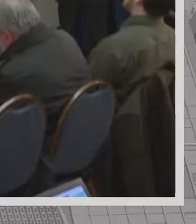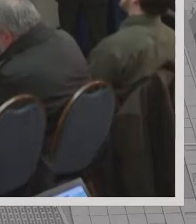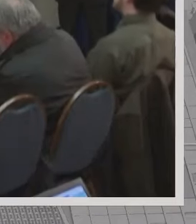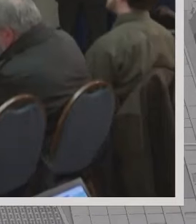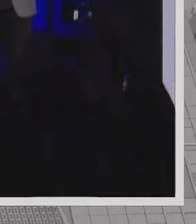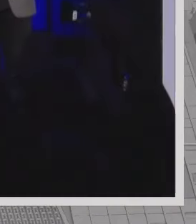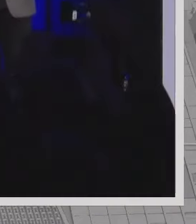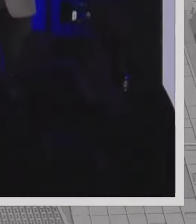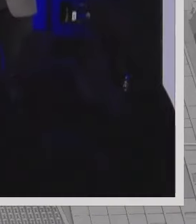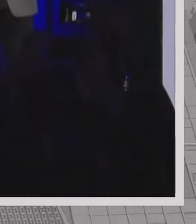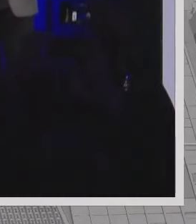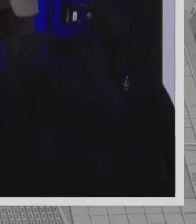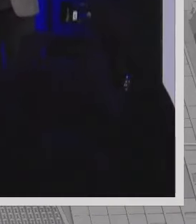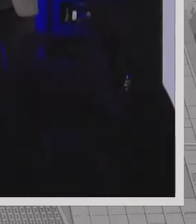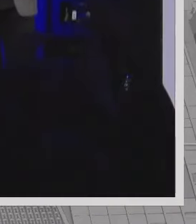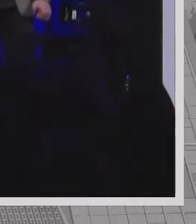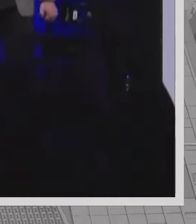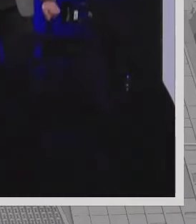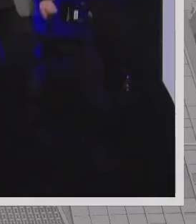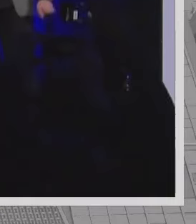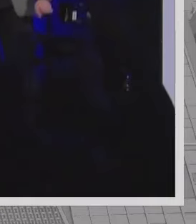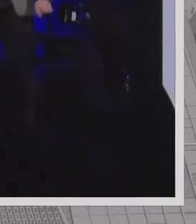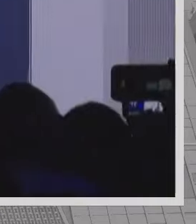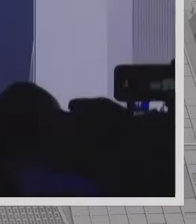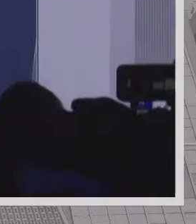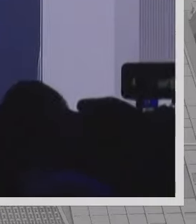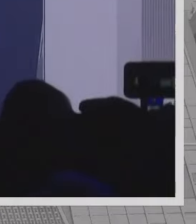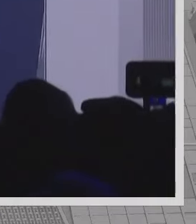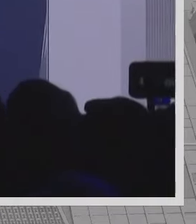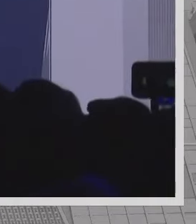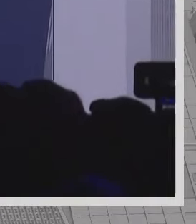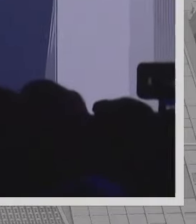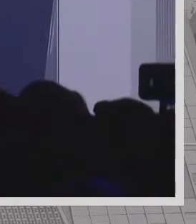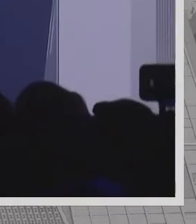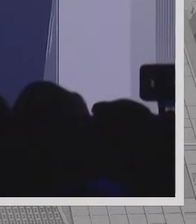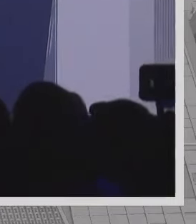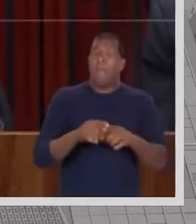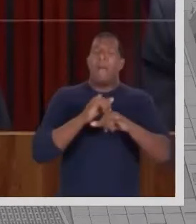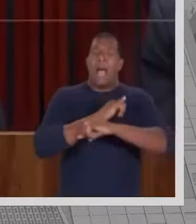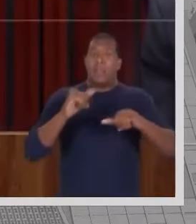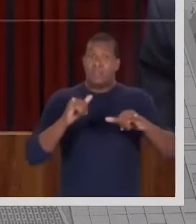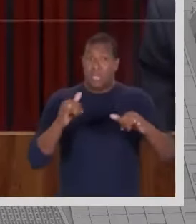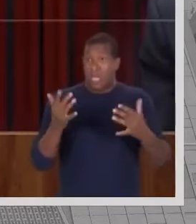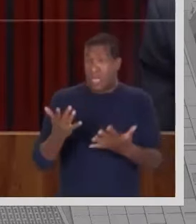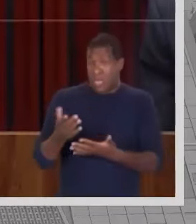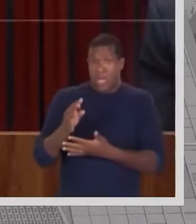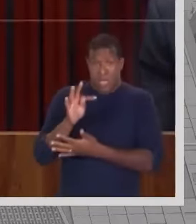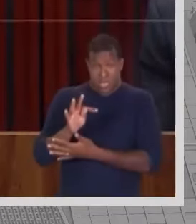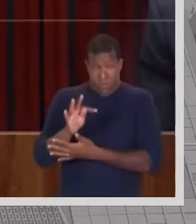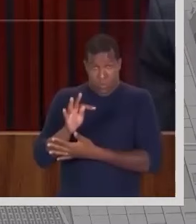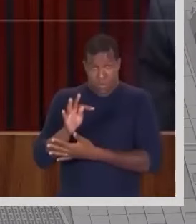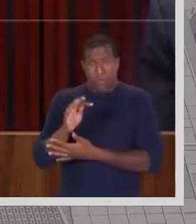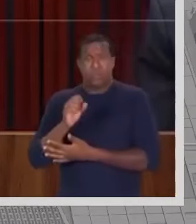isso, entender a legitimidade das decisões ou não, e fazer o debate como tem que ser feito em